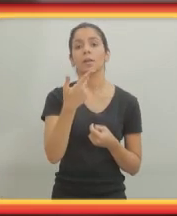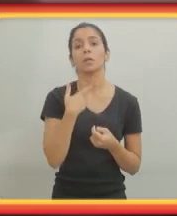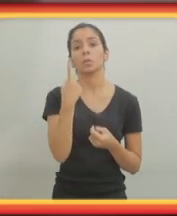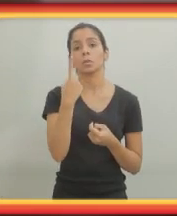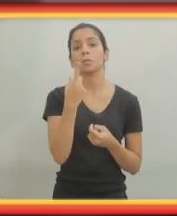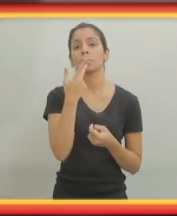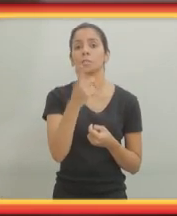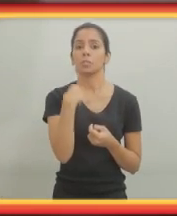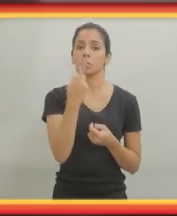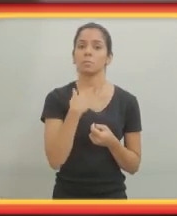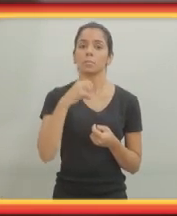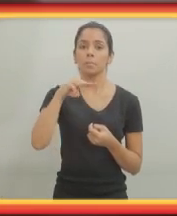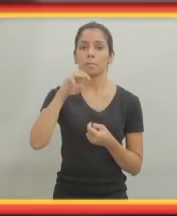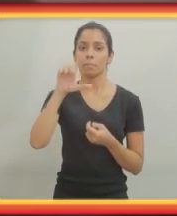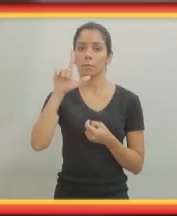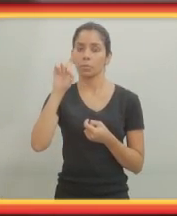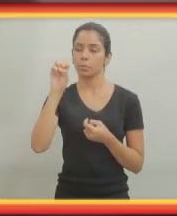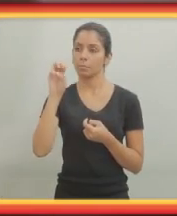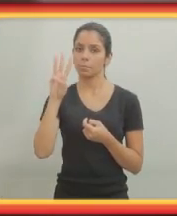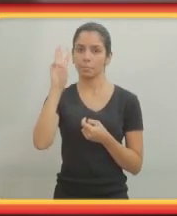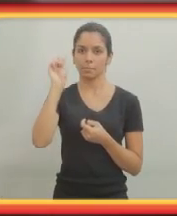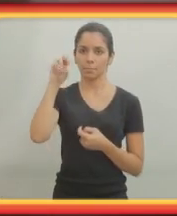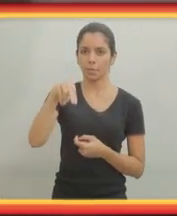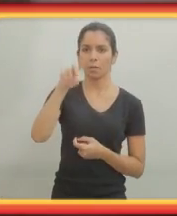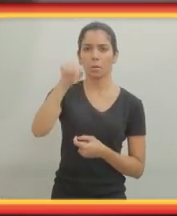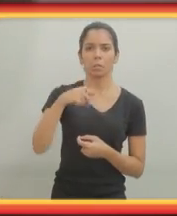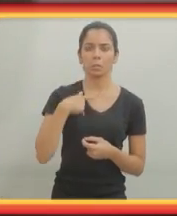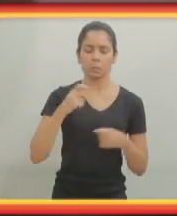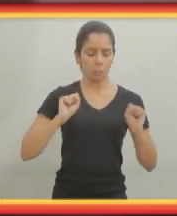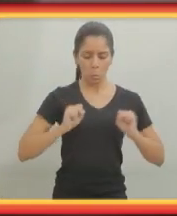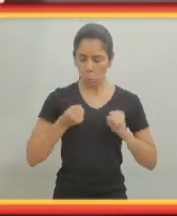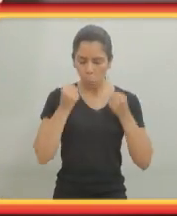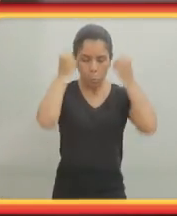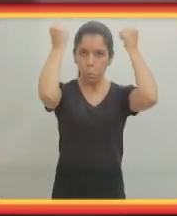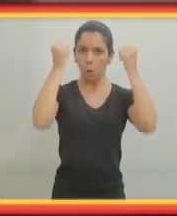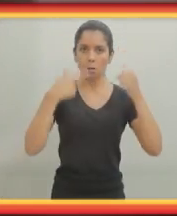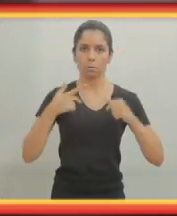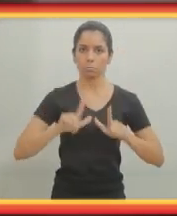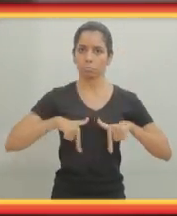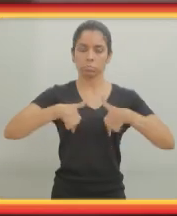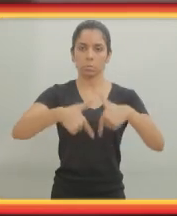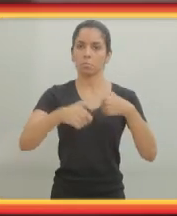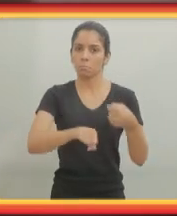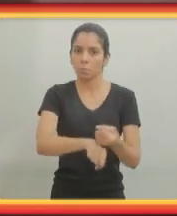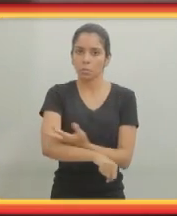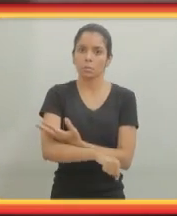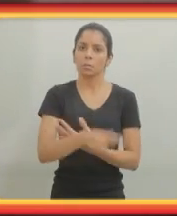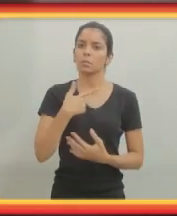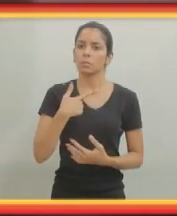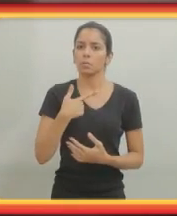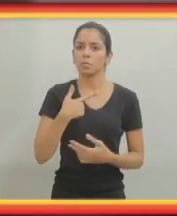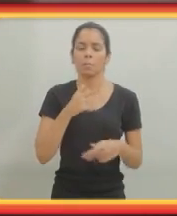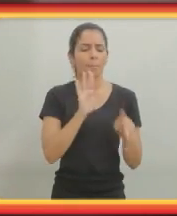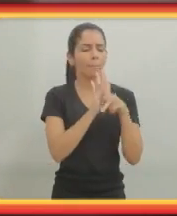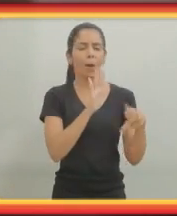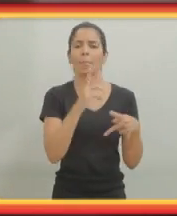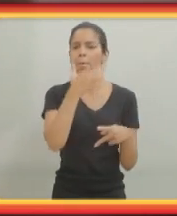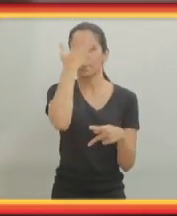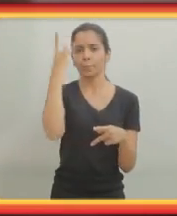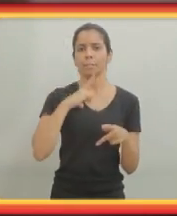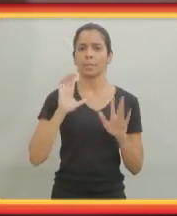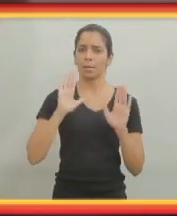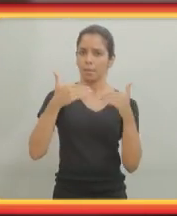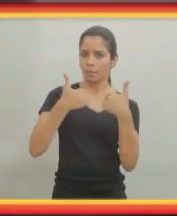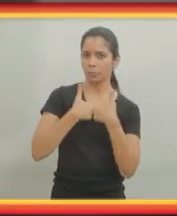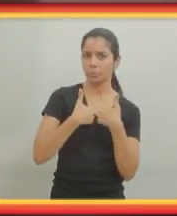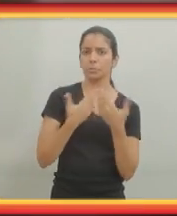falava de uma crise que a gente chama de meltdown. Uma crise explosiva, uma reação emocional típica de quem tem autismo